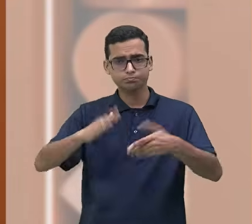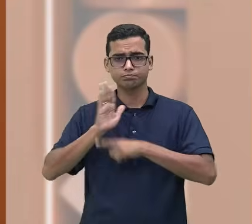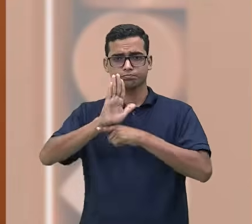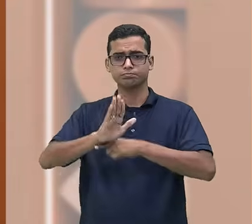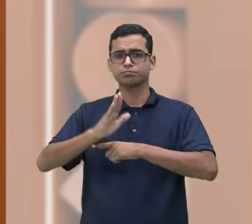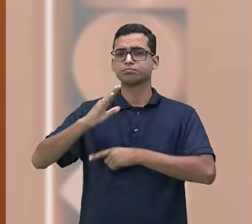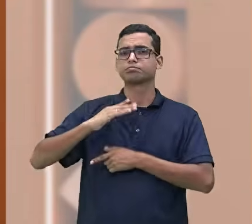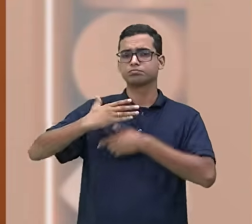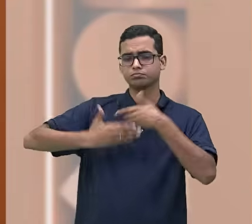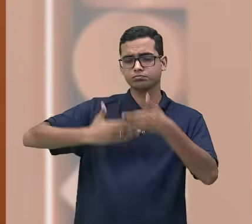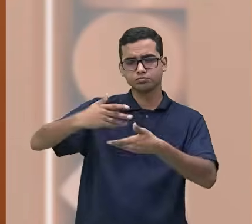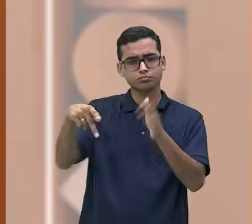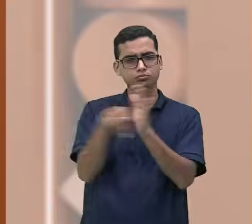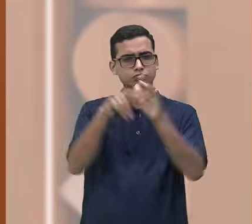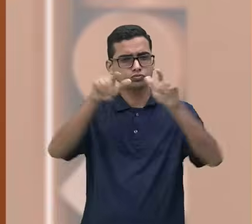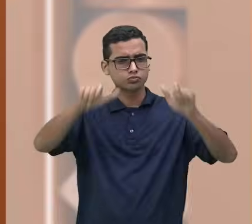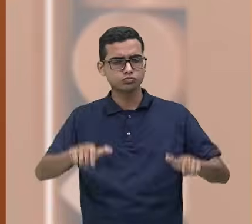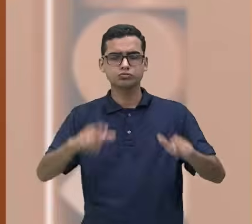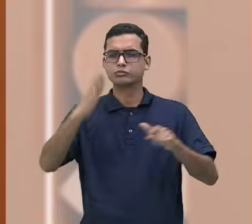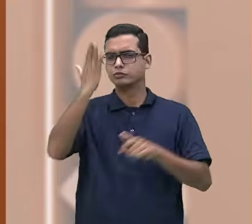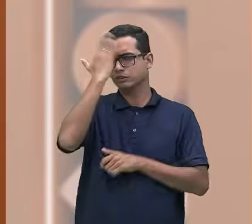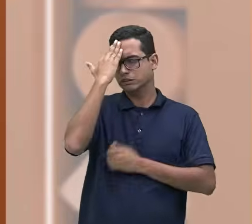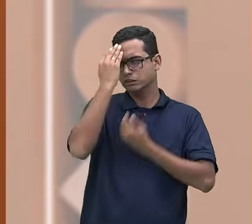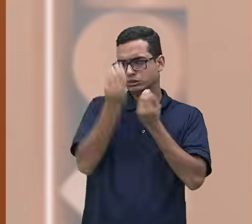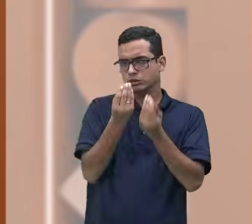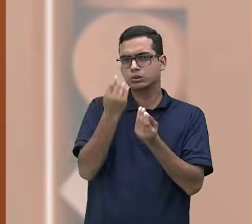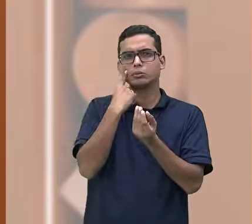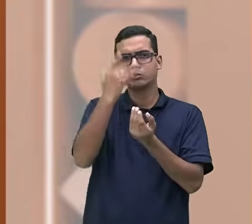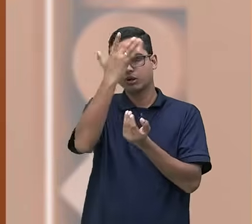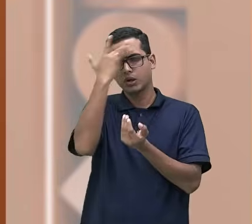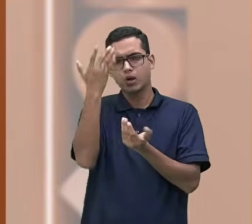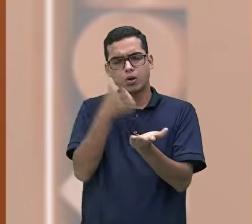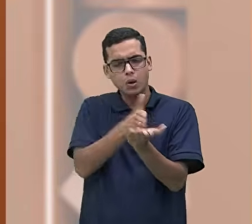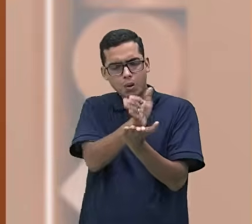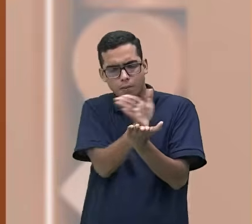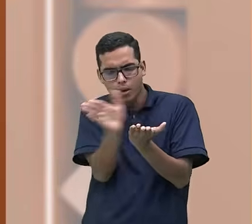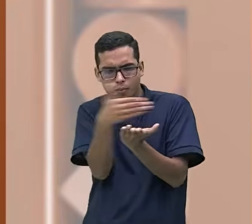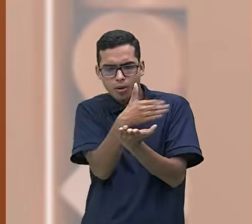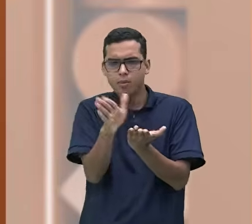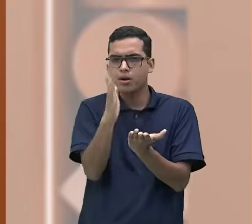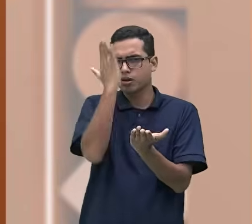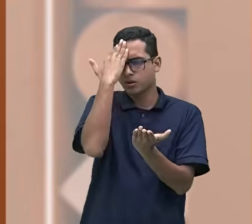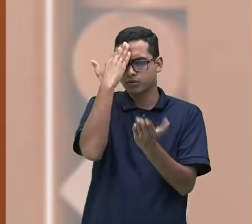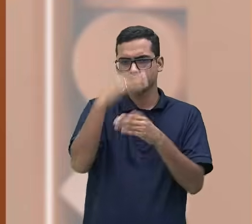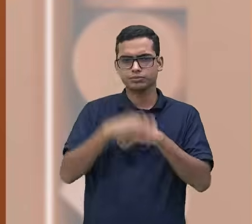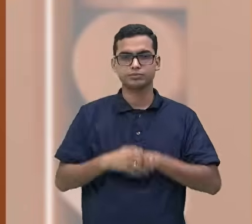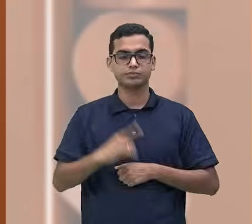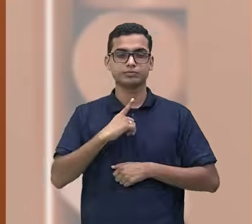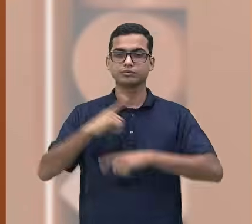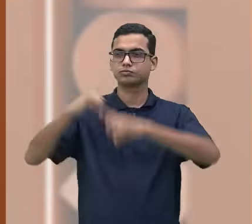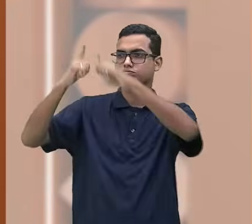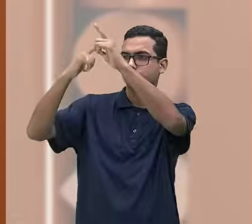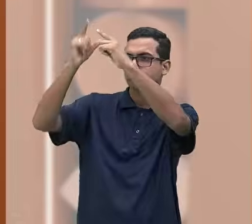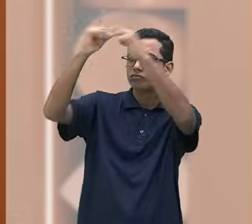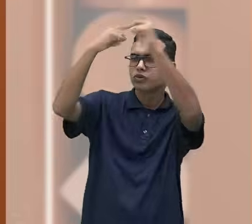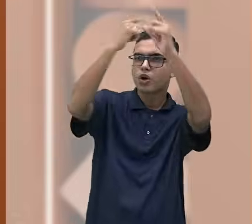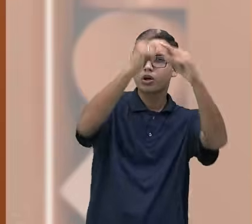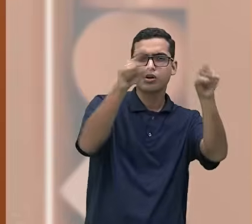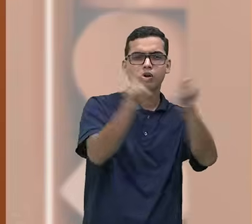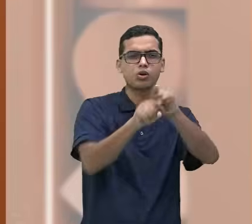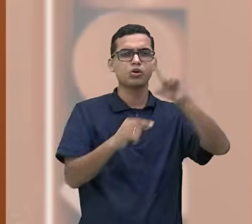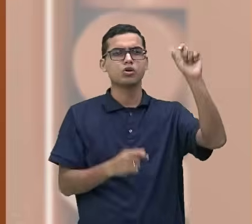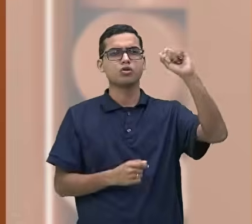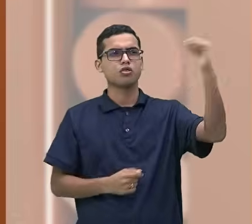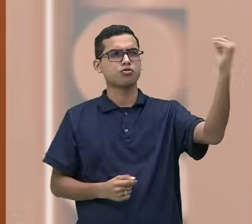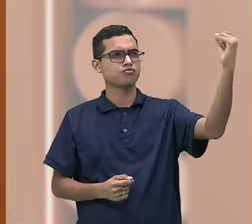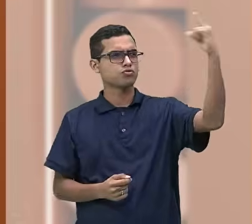e localização também, tá bom, gente? Além dos astros, né, da lua estrela, do sol,